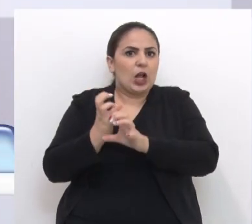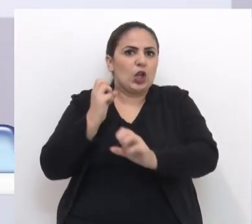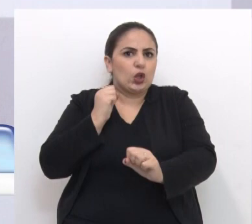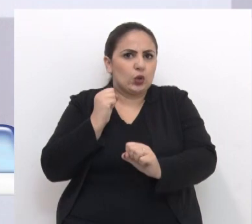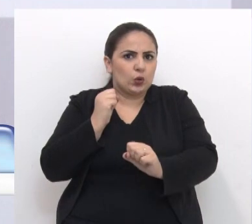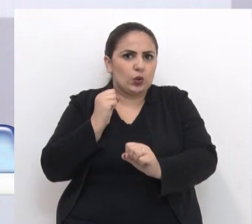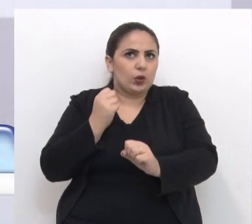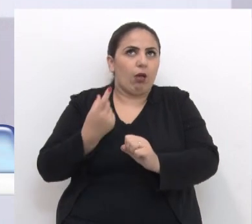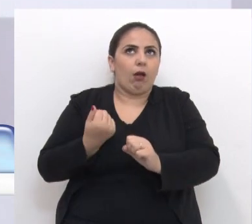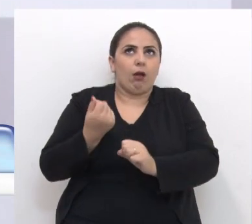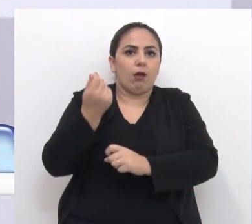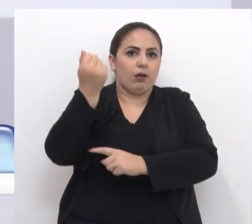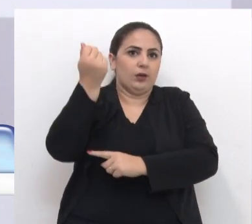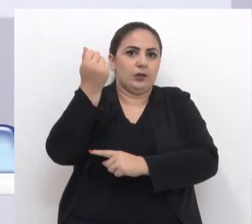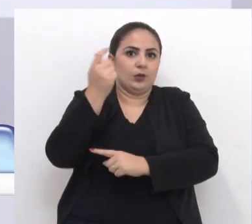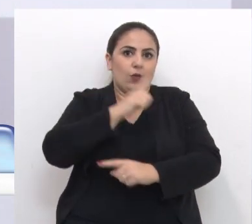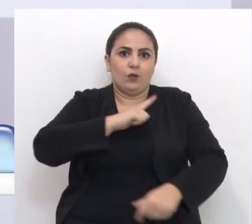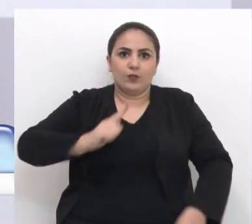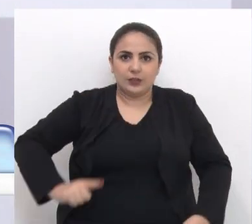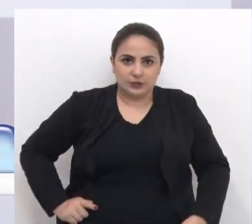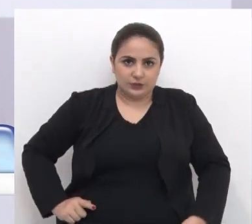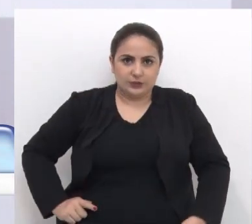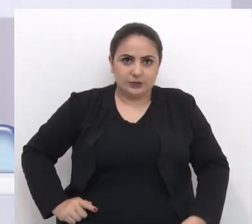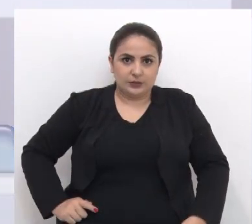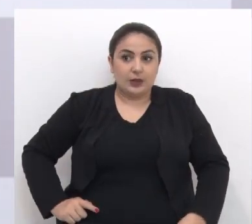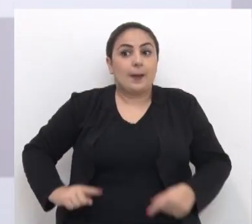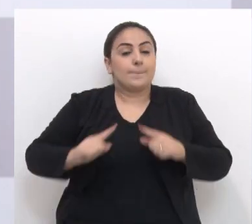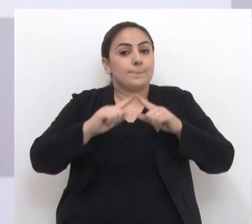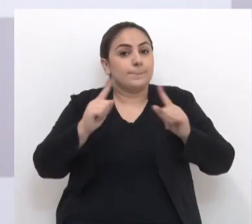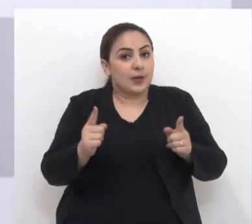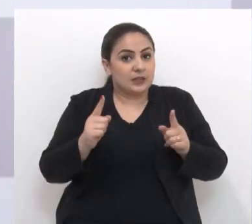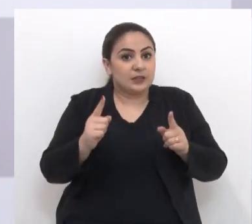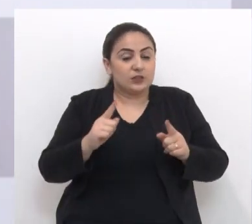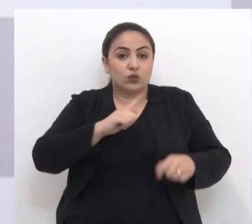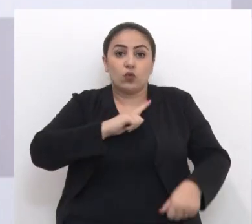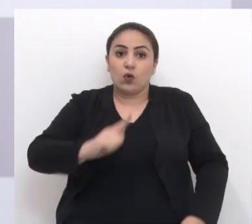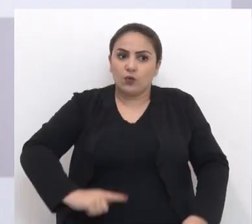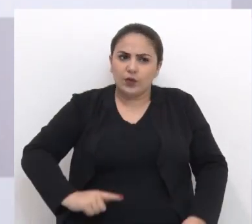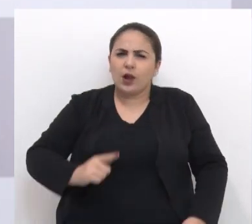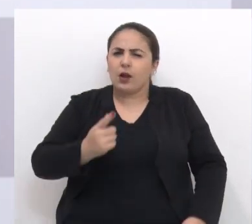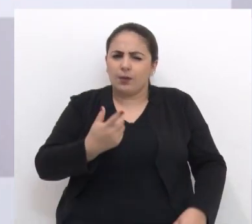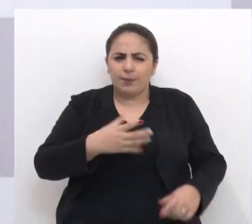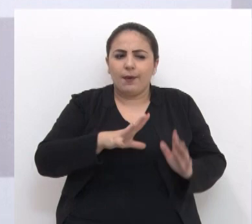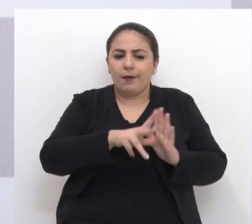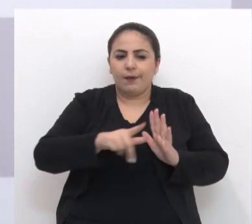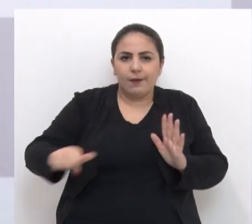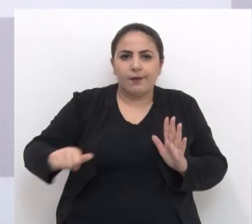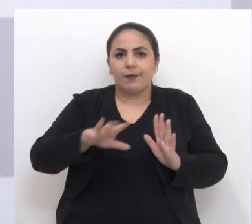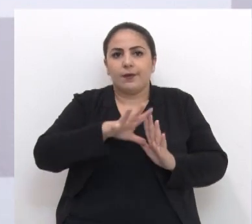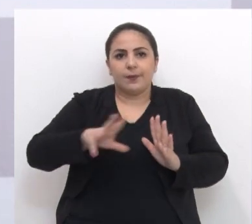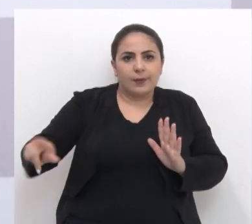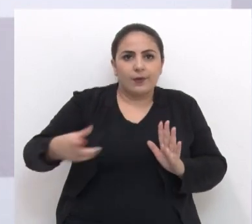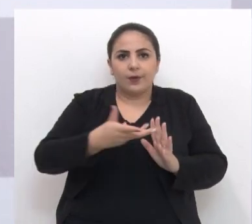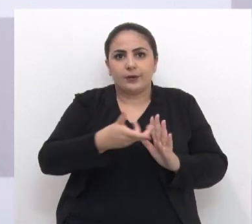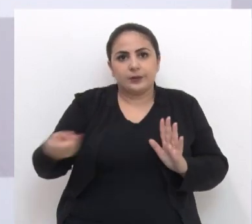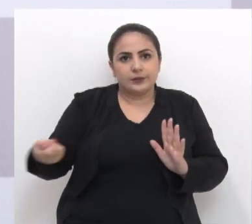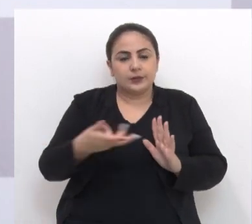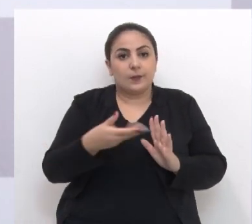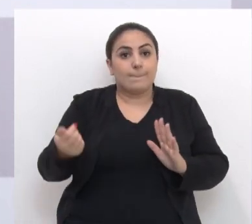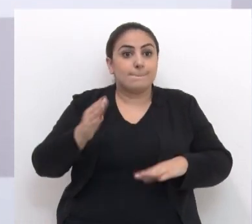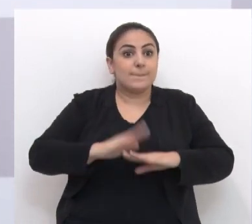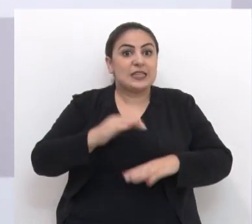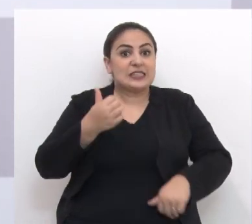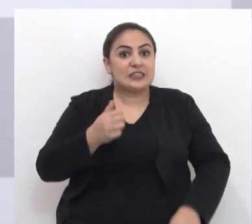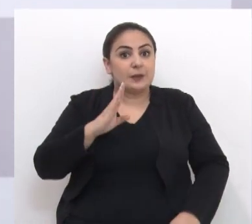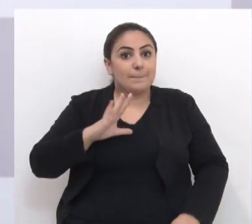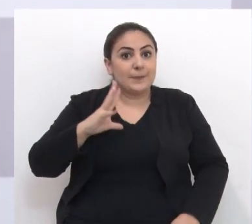dar lucros astronômicos para o governo. Embora o governo tenha retirado muito dinheiro do caixa, inclusive teve anos que tirou